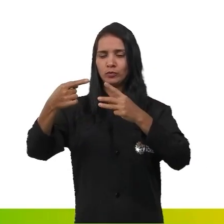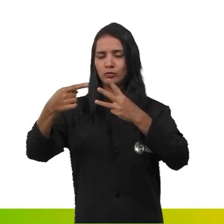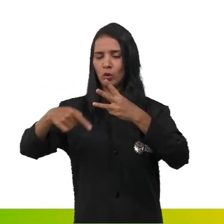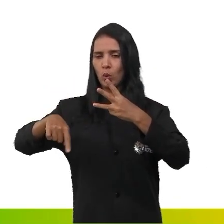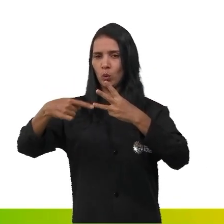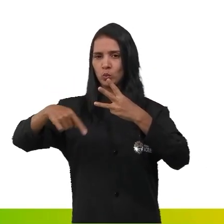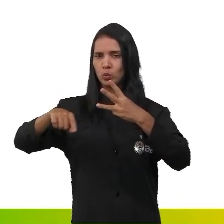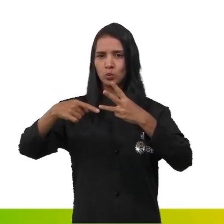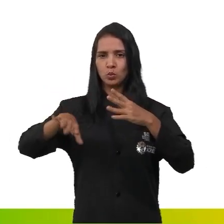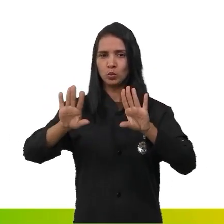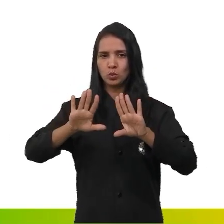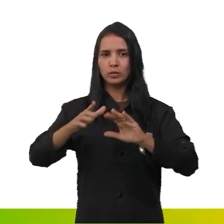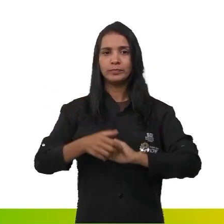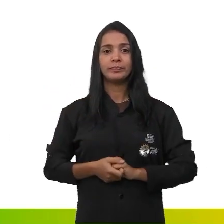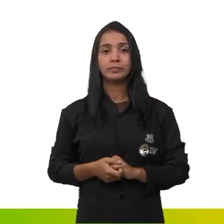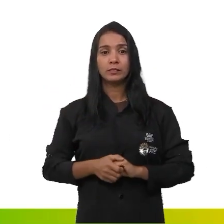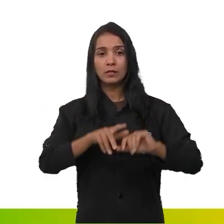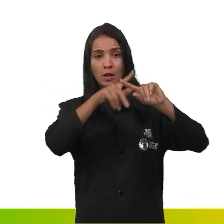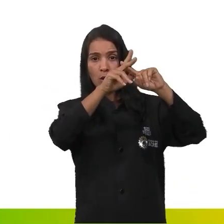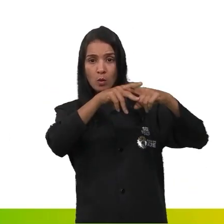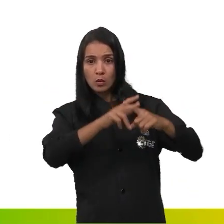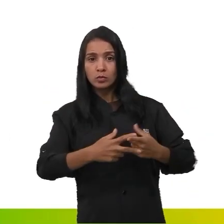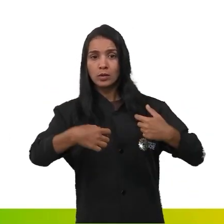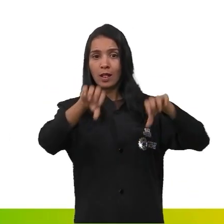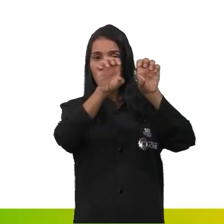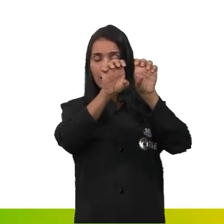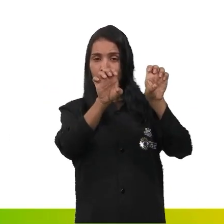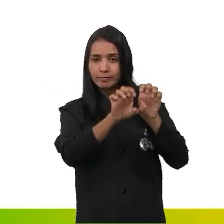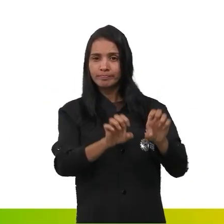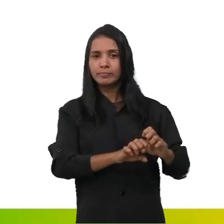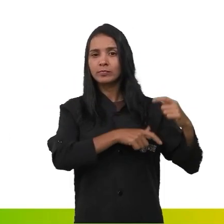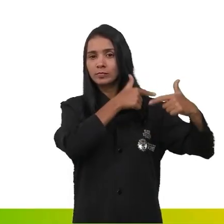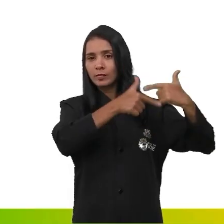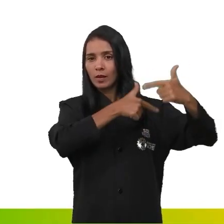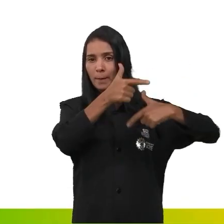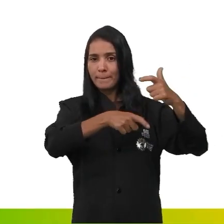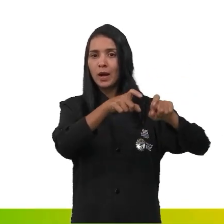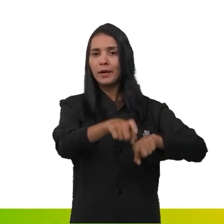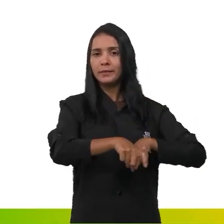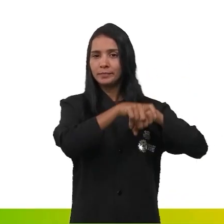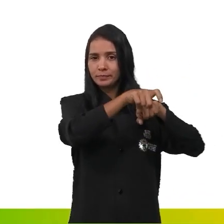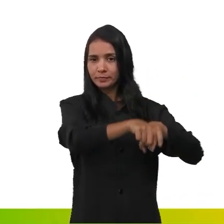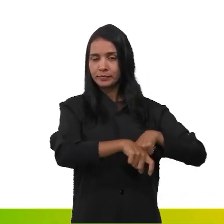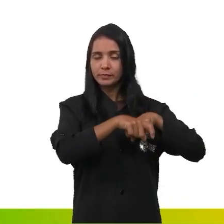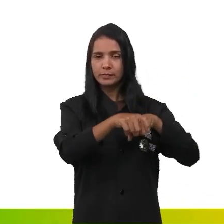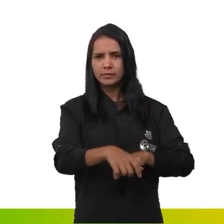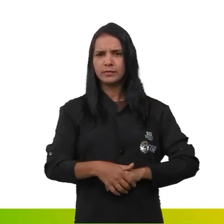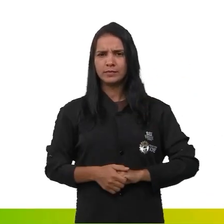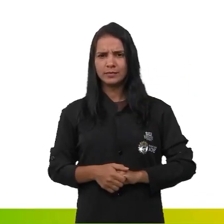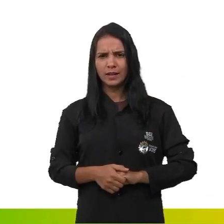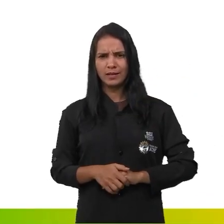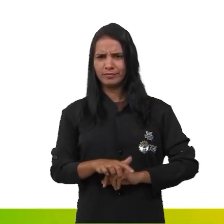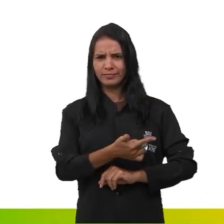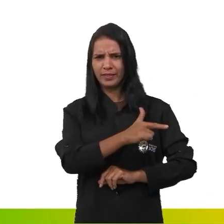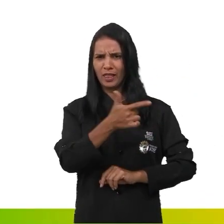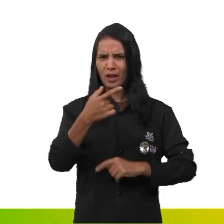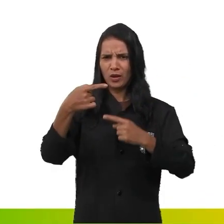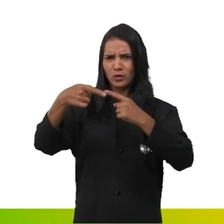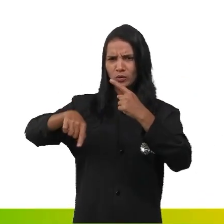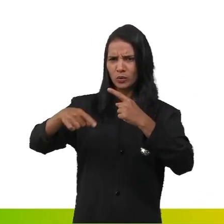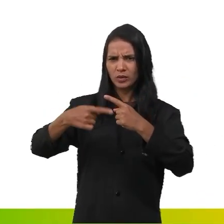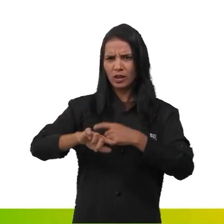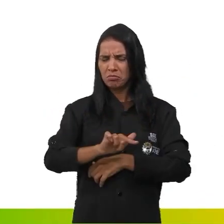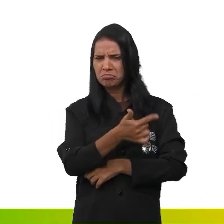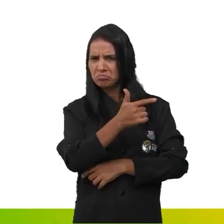partidária. Manutenção das estruturas agrárias tradicionais do interior. Não houve manutenção das estruturas agrárias, tá,